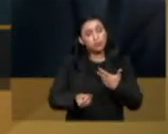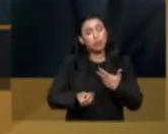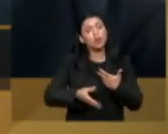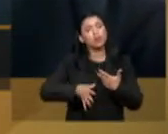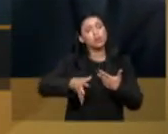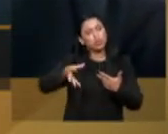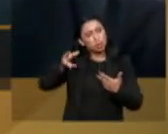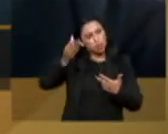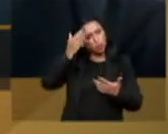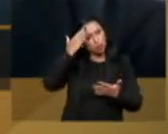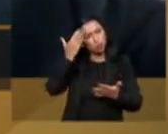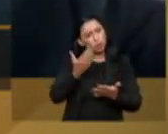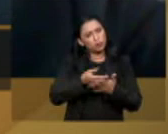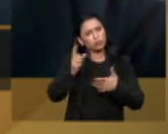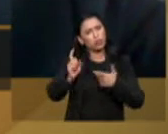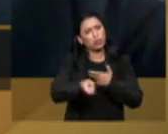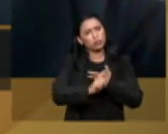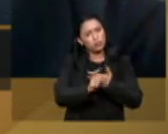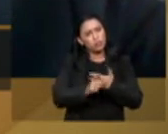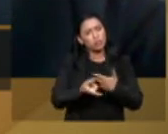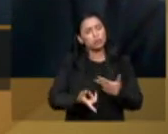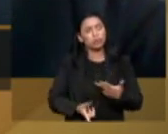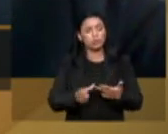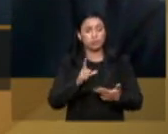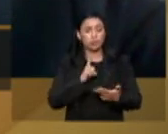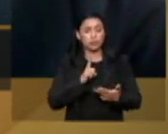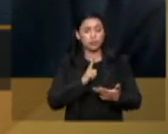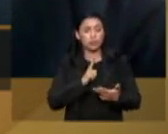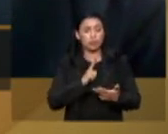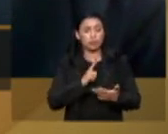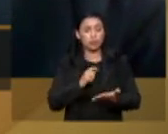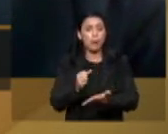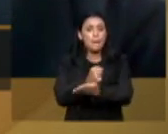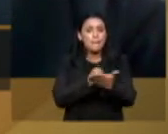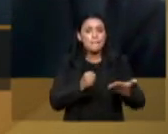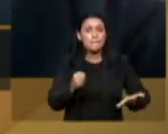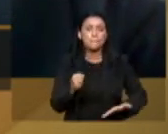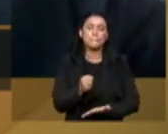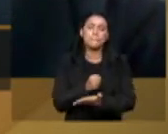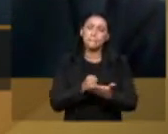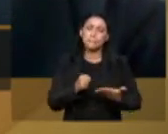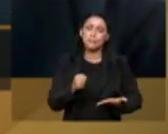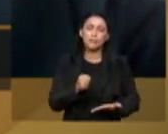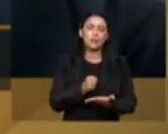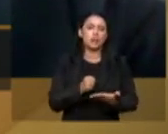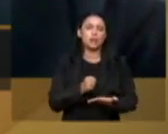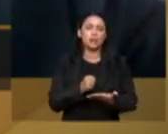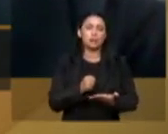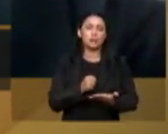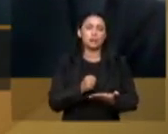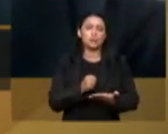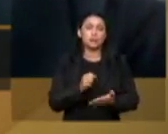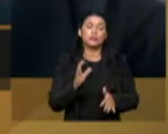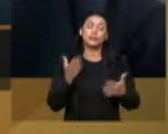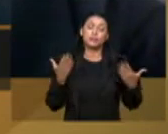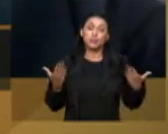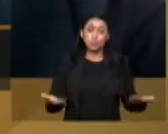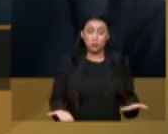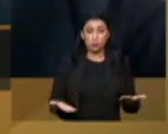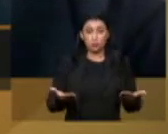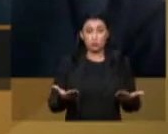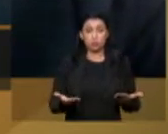confiou isso ao executivo, dando-lhe balizas, dando-lhe pisos e tetos, o